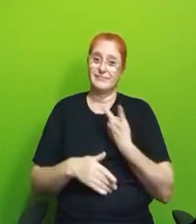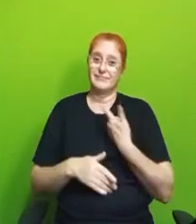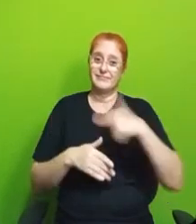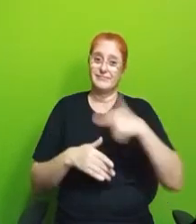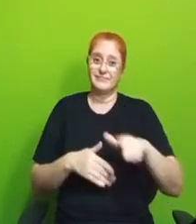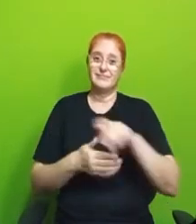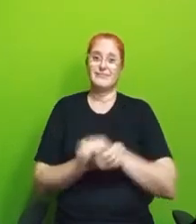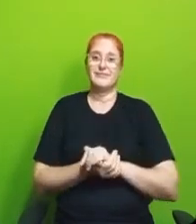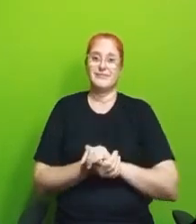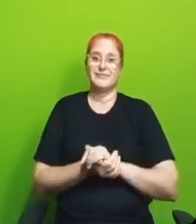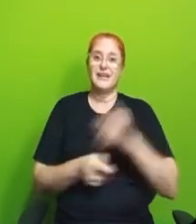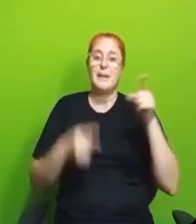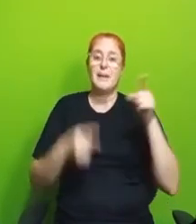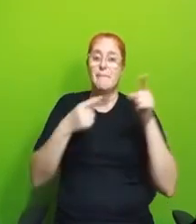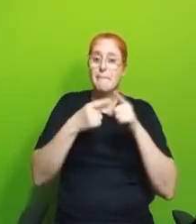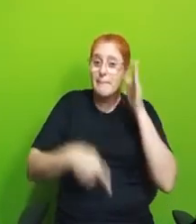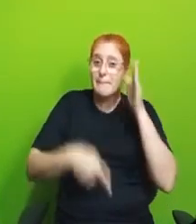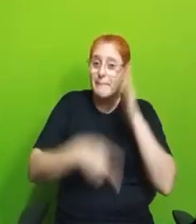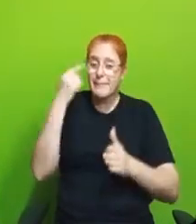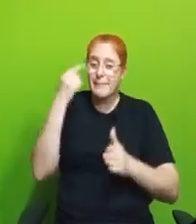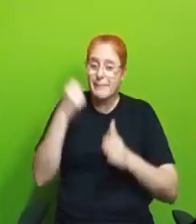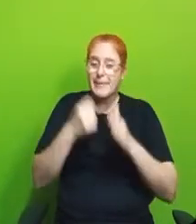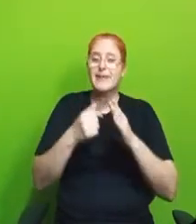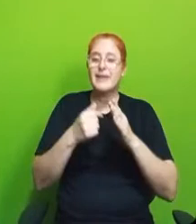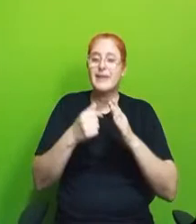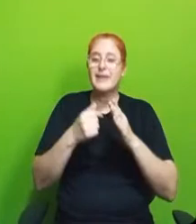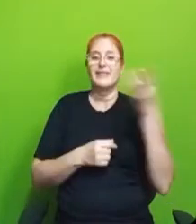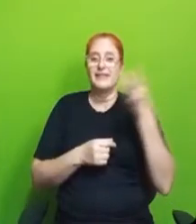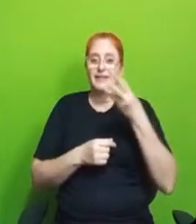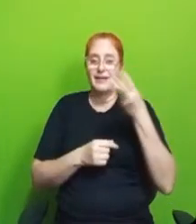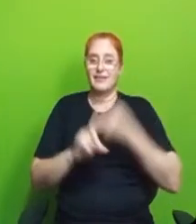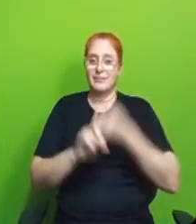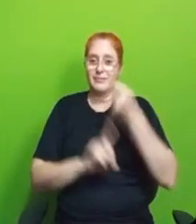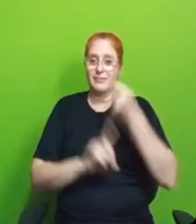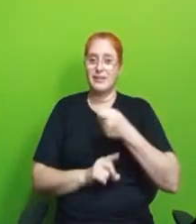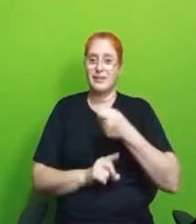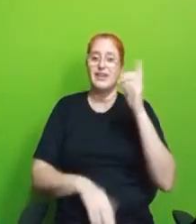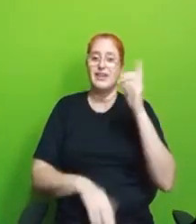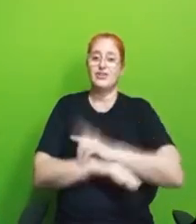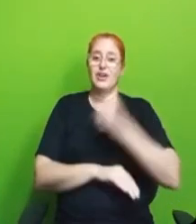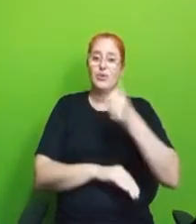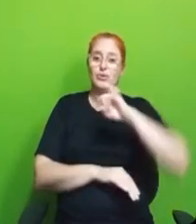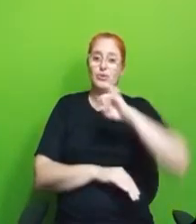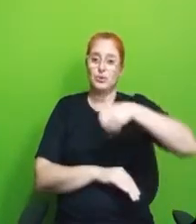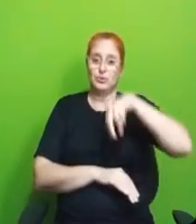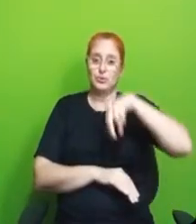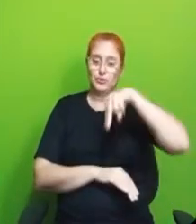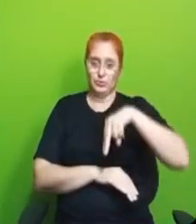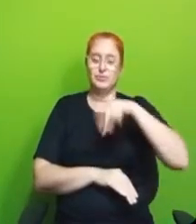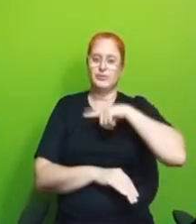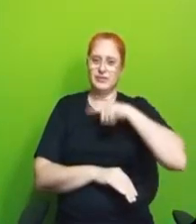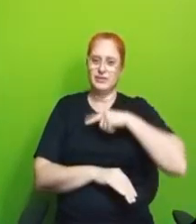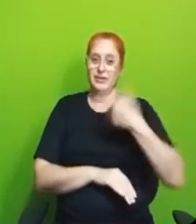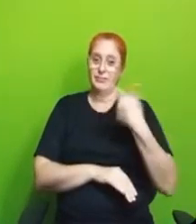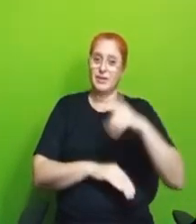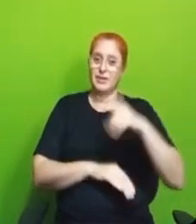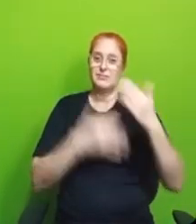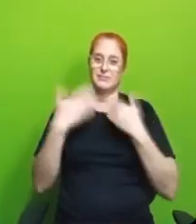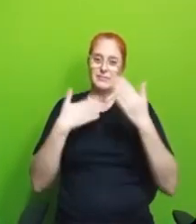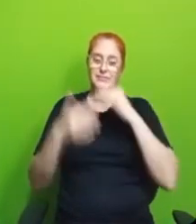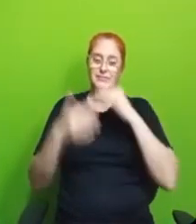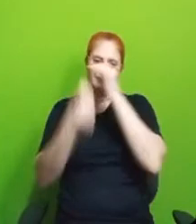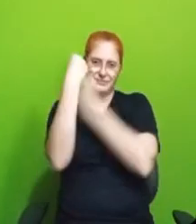primeira terça-feira do próximo mês, que é dia 1 de junho, a gente vai ter a próxima prosa feminista, então fiquem ligadas no